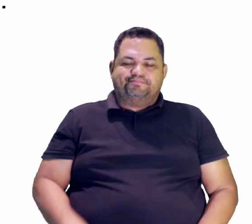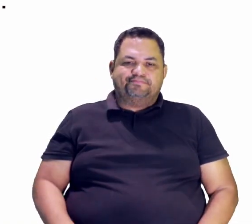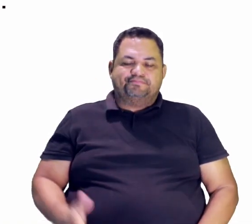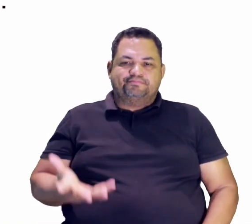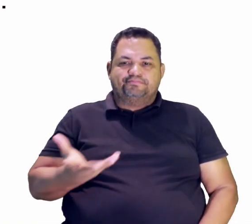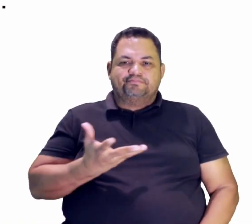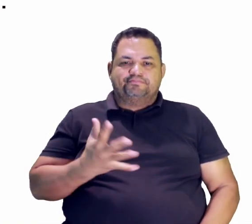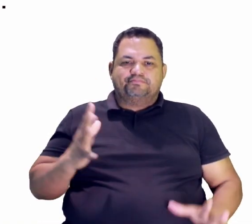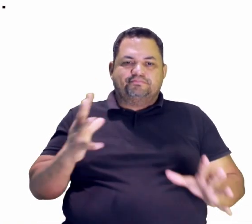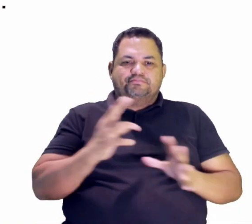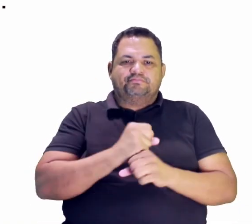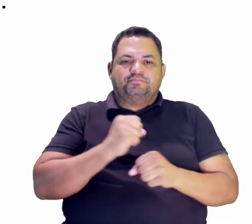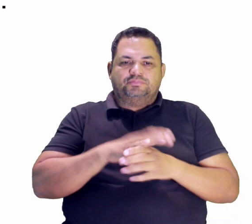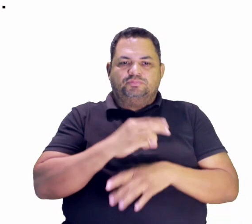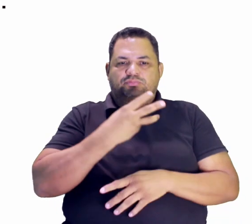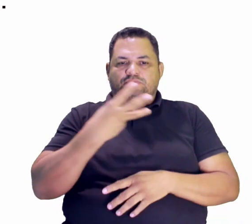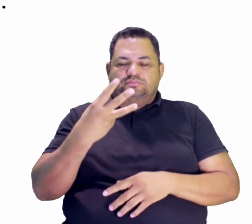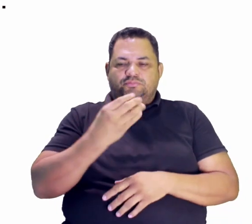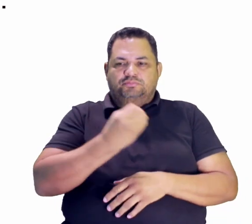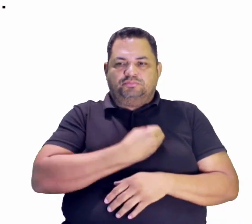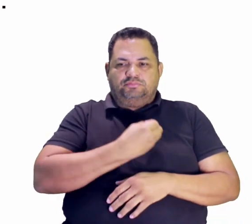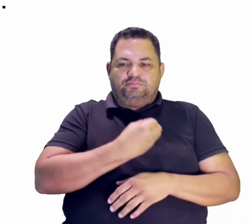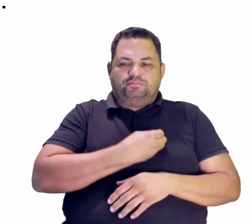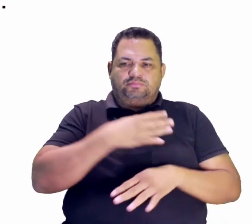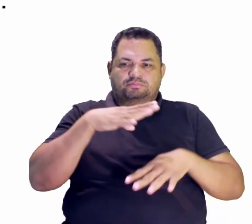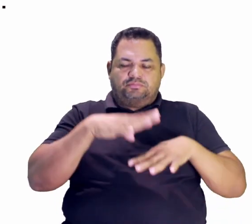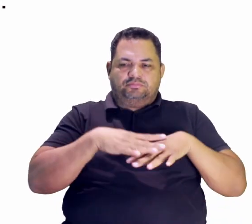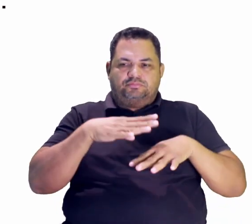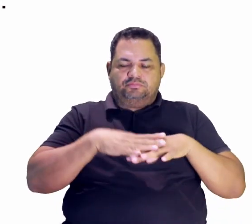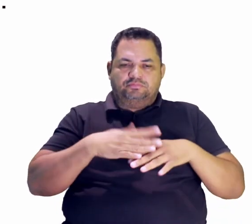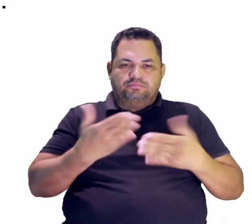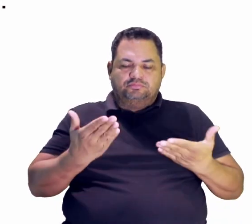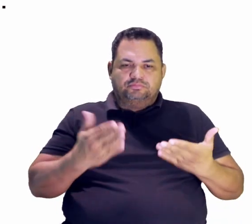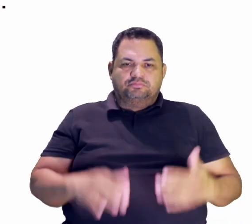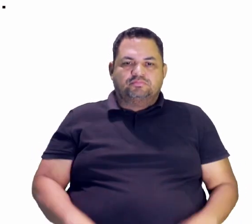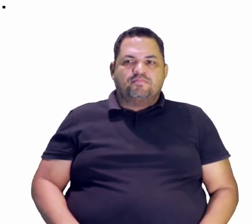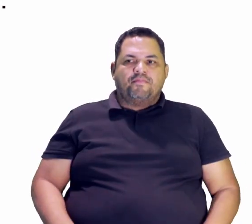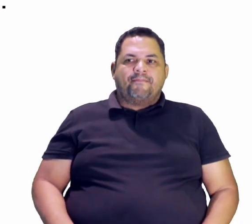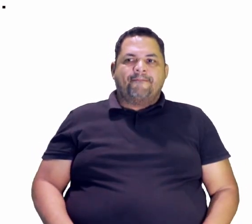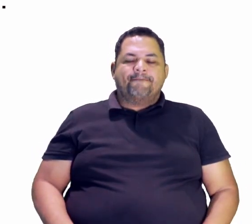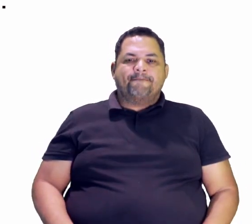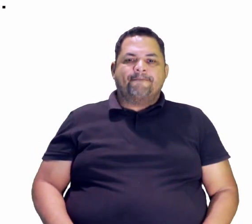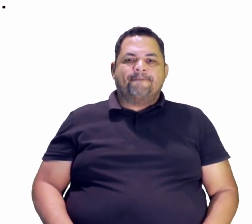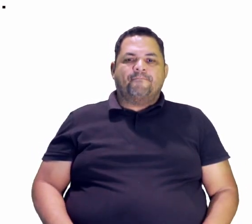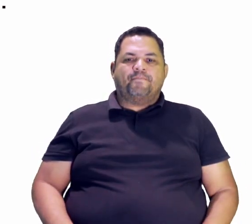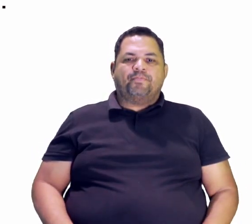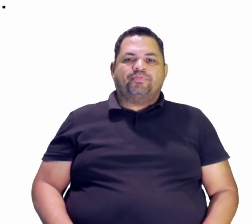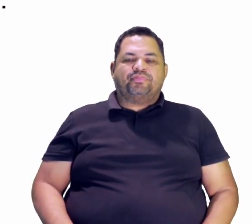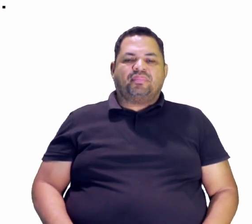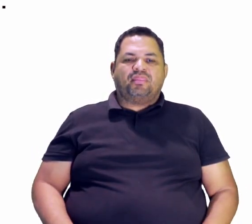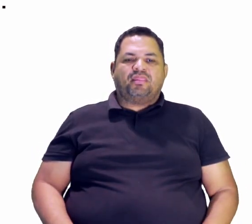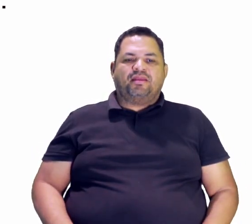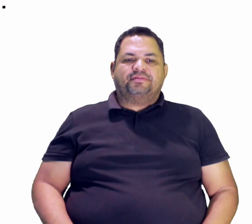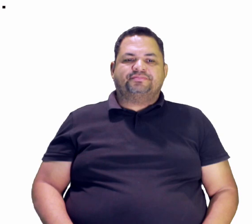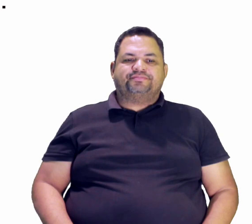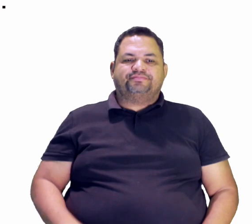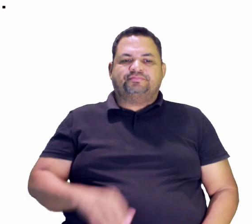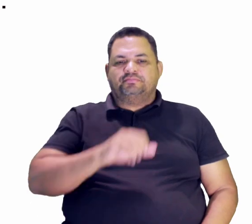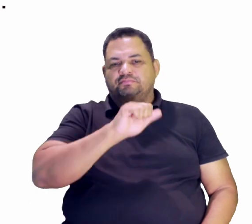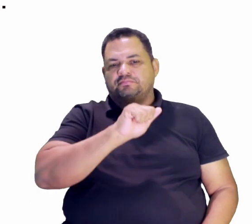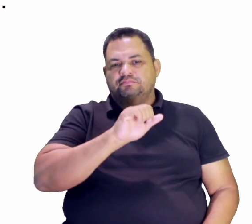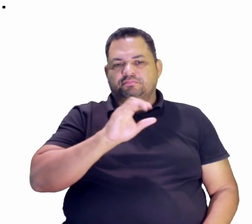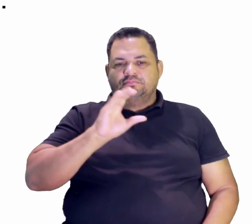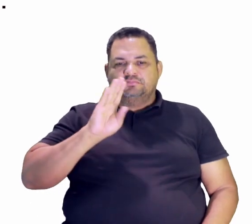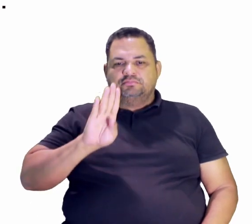que você soma esses três números matematicamente. Então, se a gente tiver aqui A, B